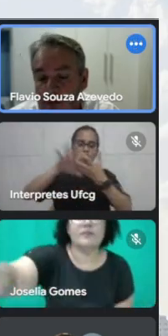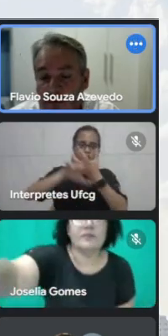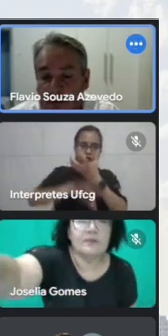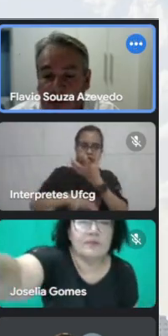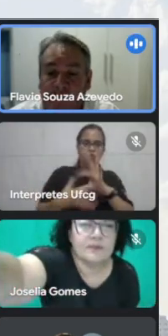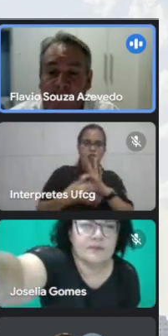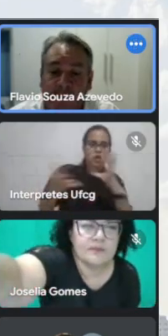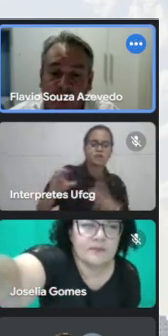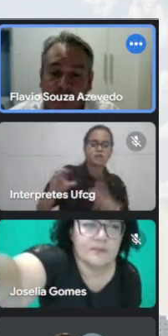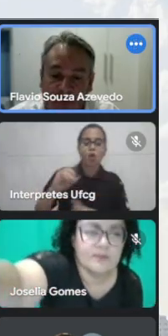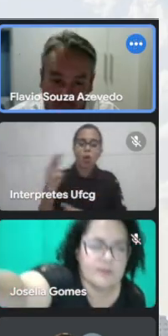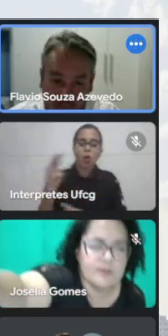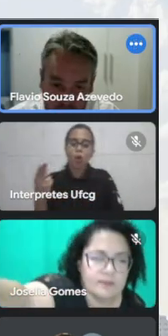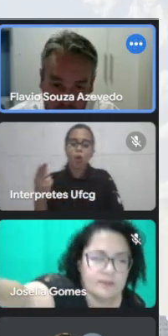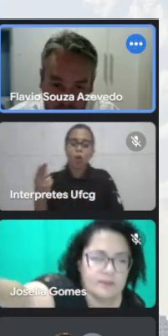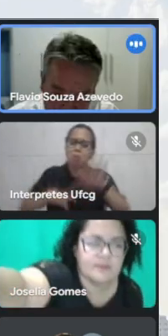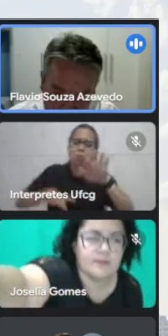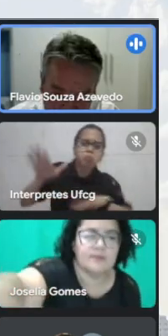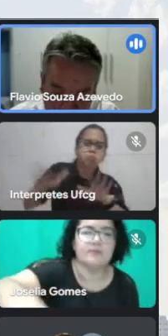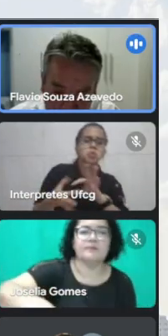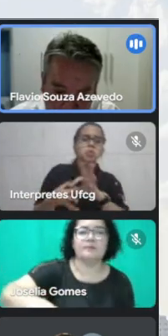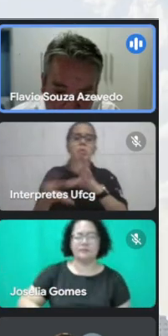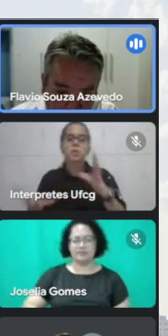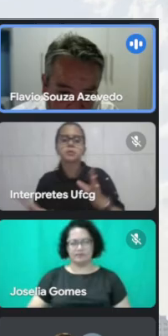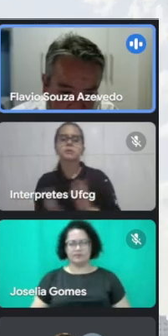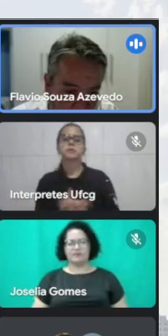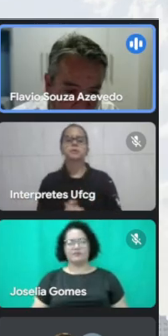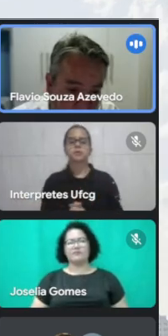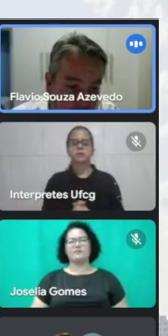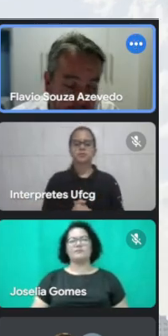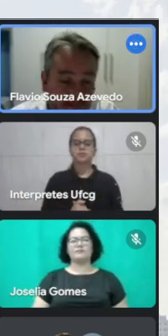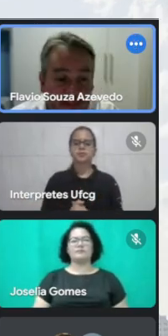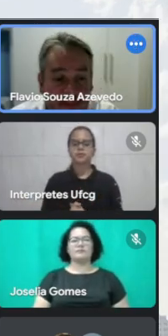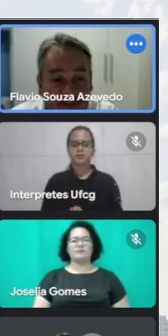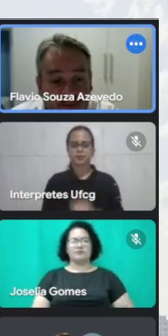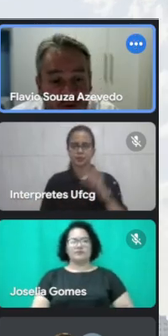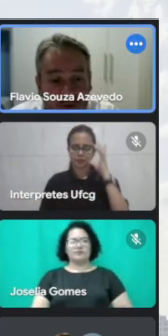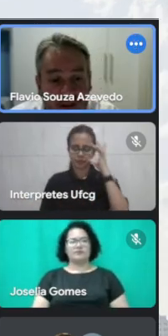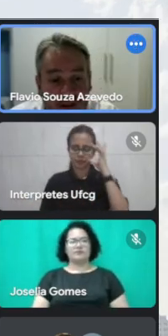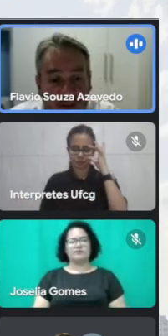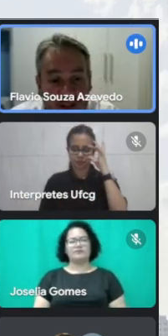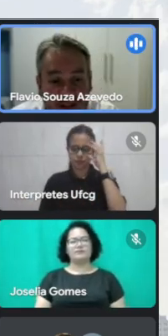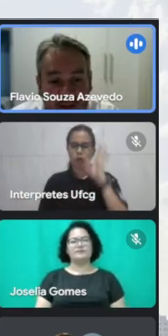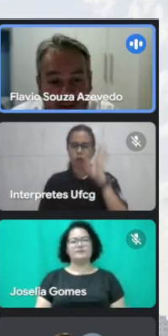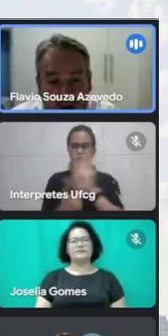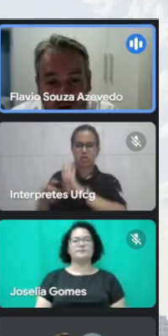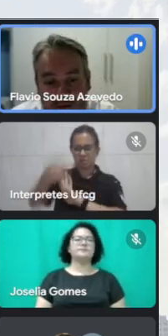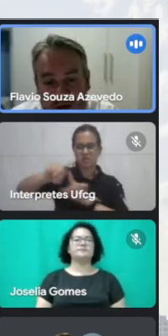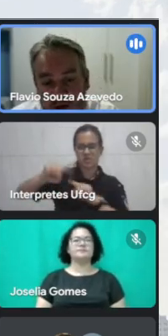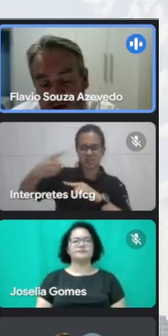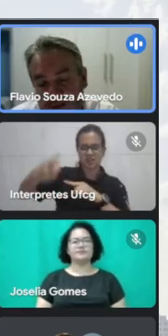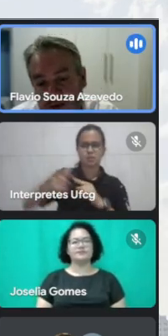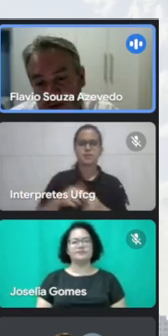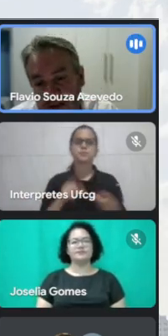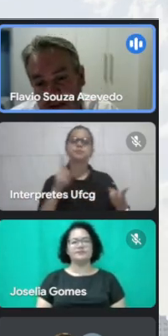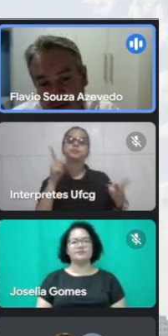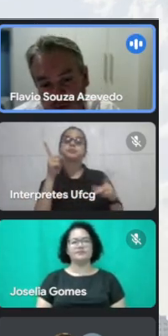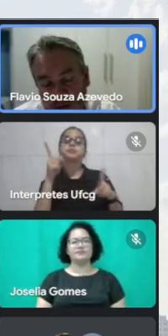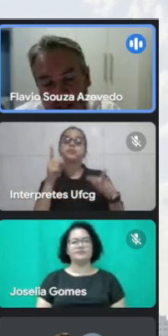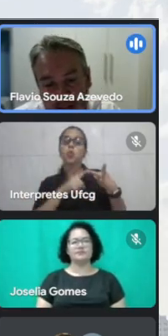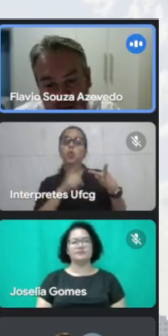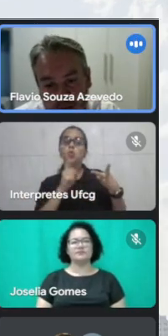subsuperficial, né? No slide seguinte a gente vai ter a figura. O tipo de crescimento macrófito é como se